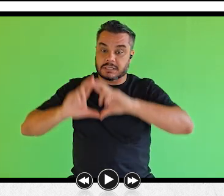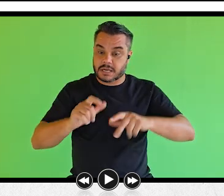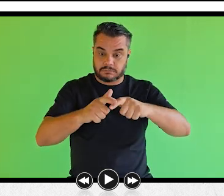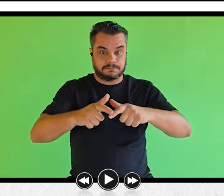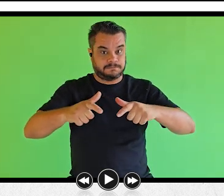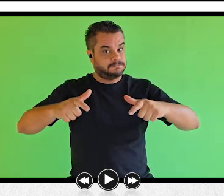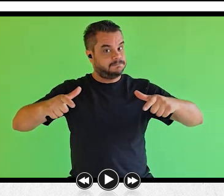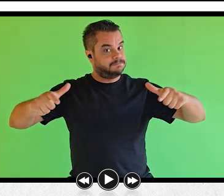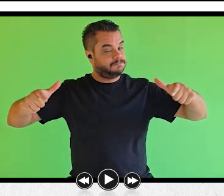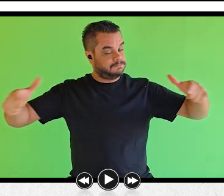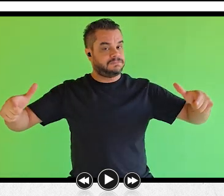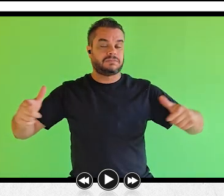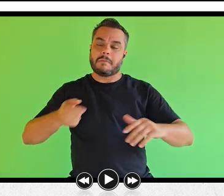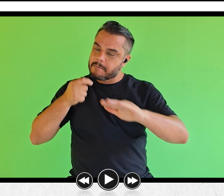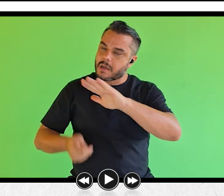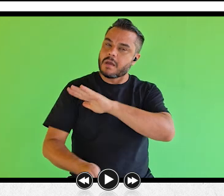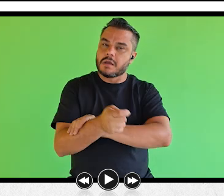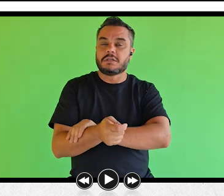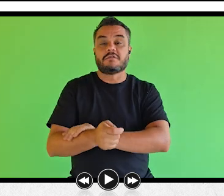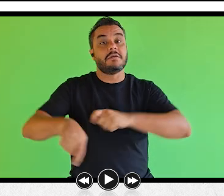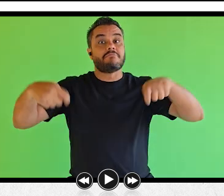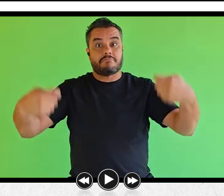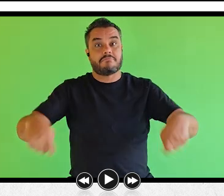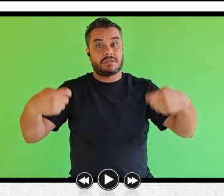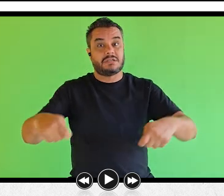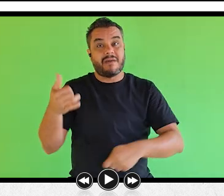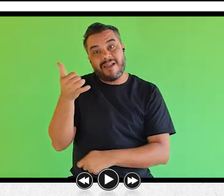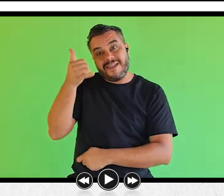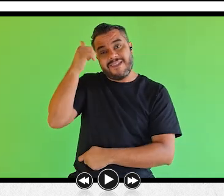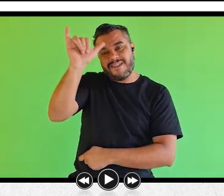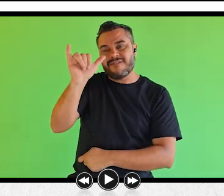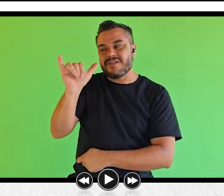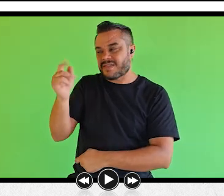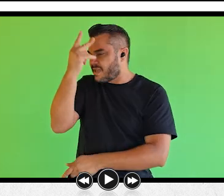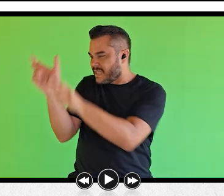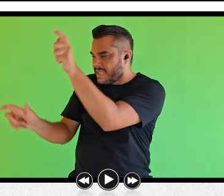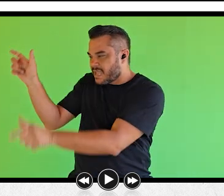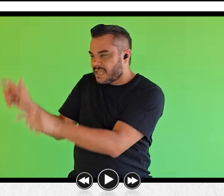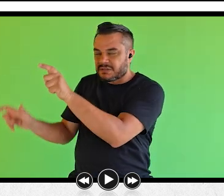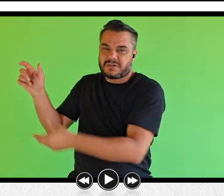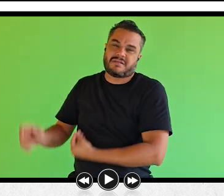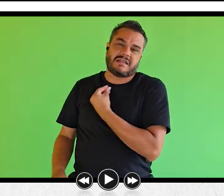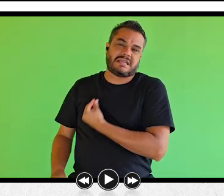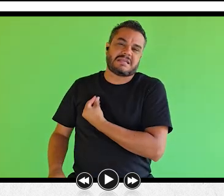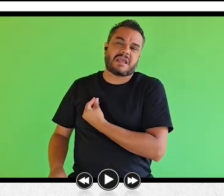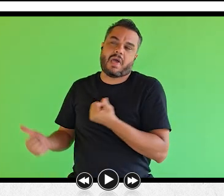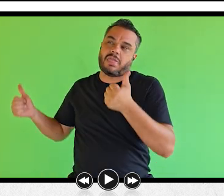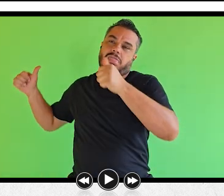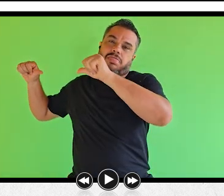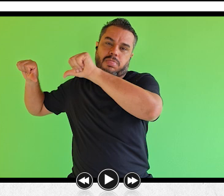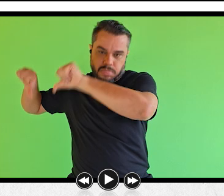de trabalho e qualificar o serviço prestado por meio de capacitação permanente e remuneração justa para os catadores.